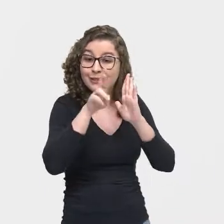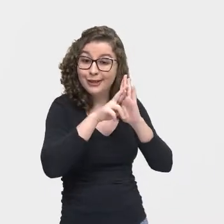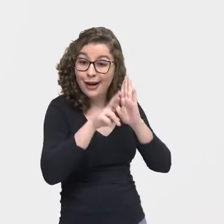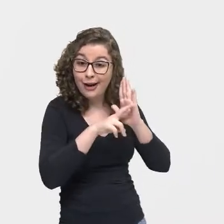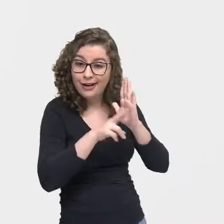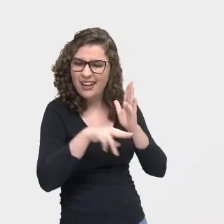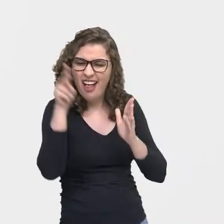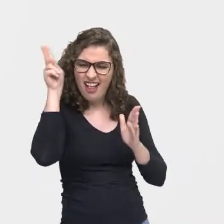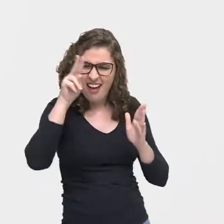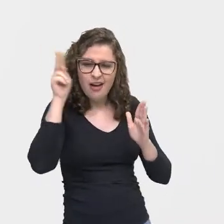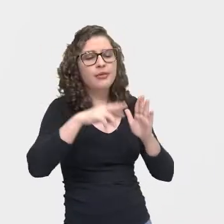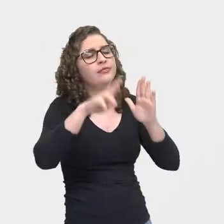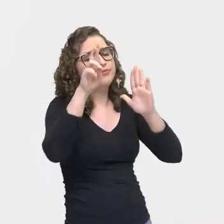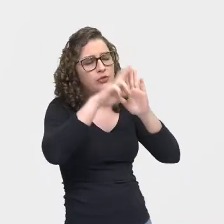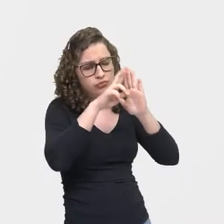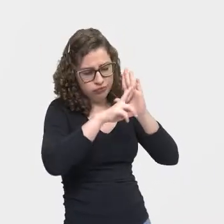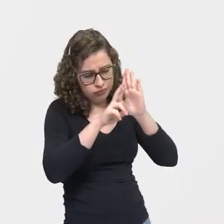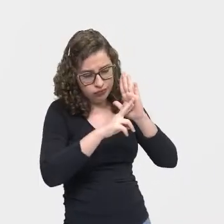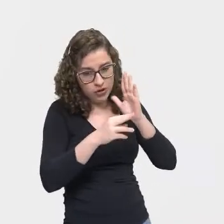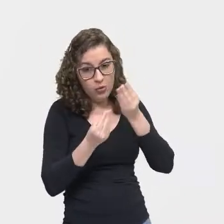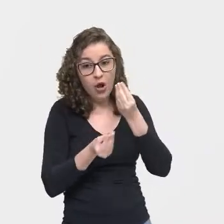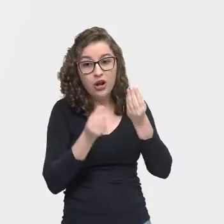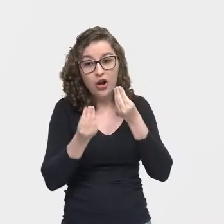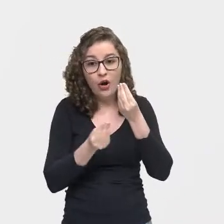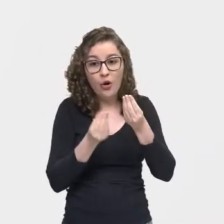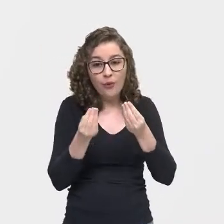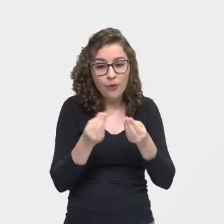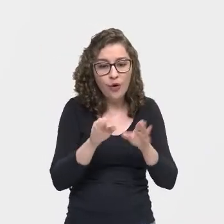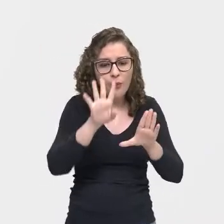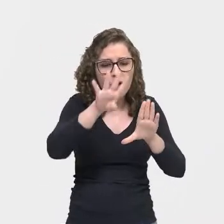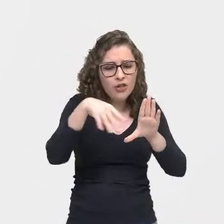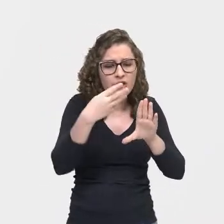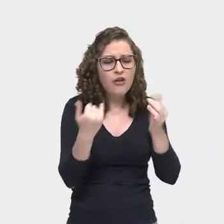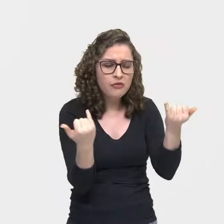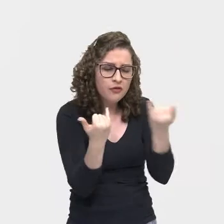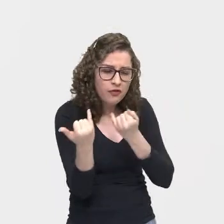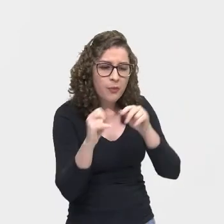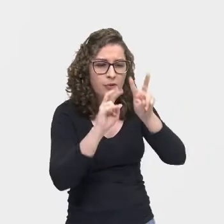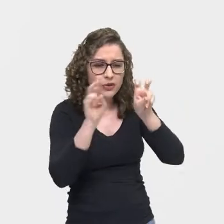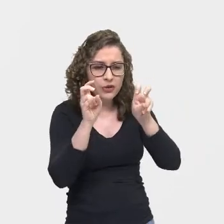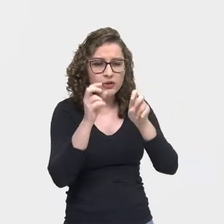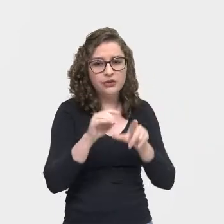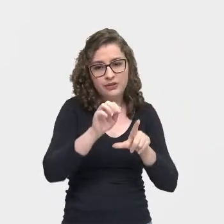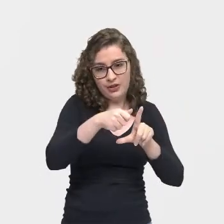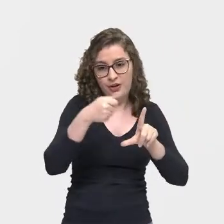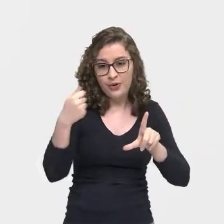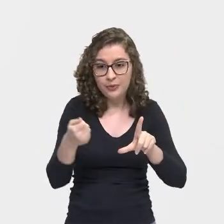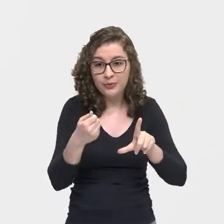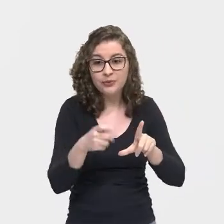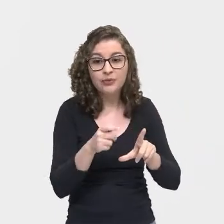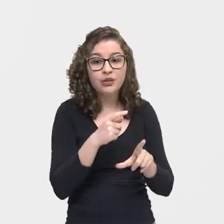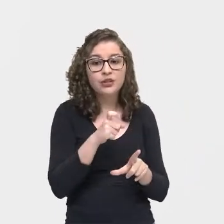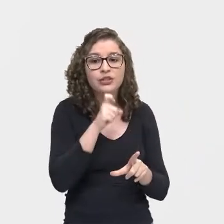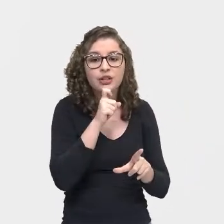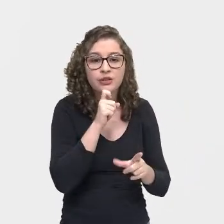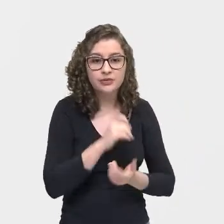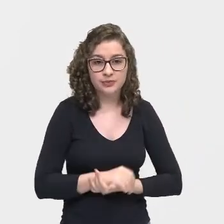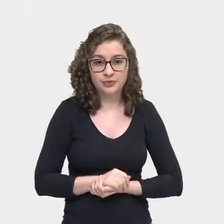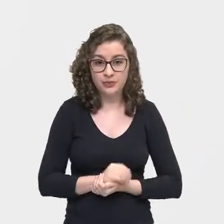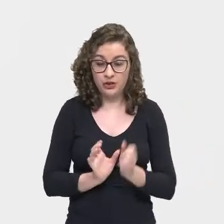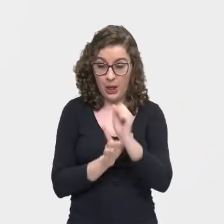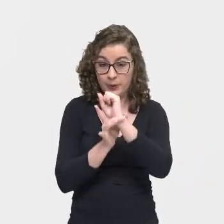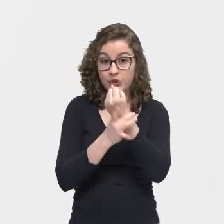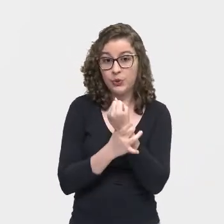de instruções. Lá diz tudo que a gente precisa saber sobre a geladeira, mas especificamente sobre segurança